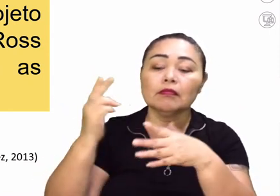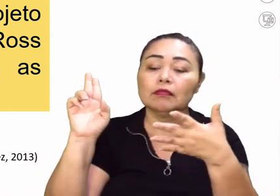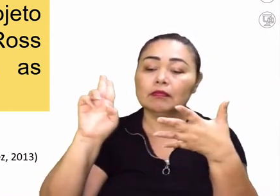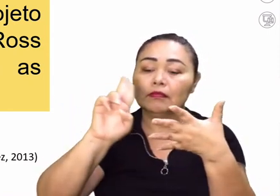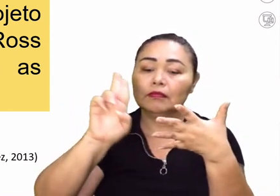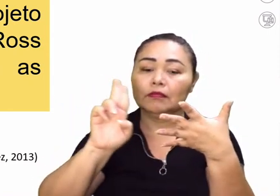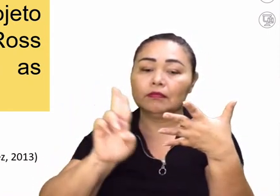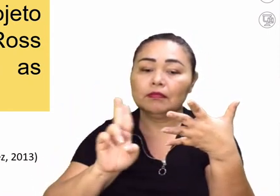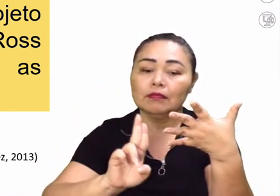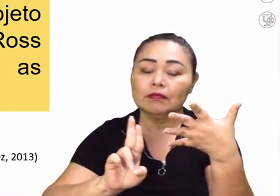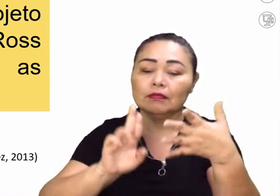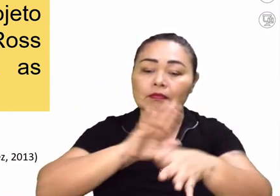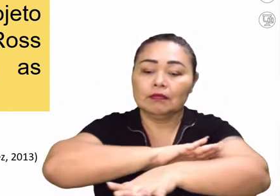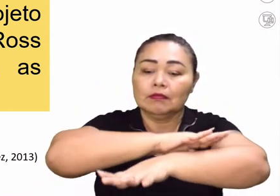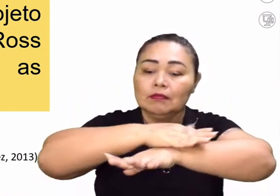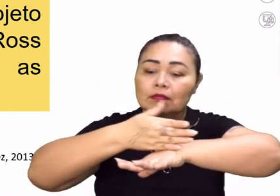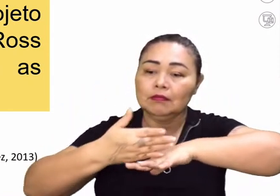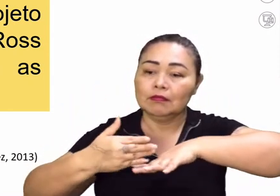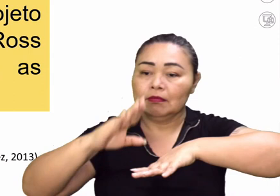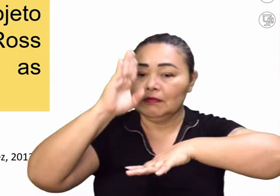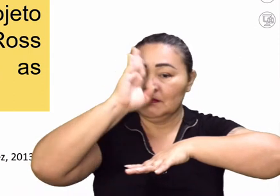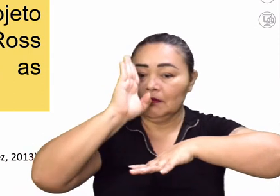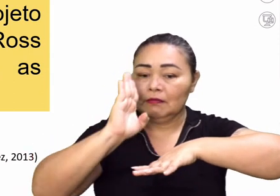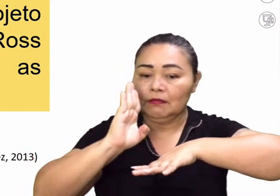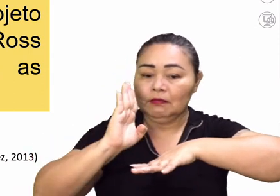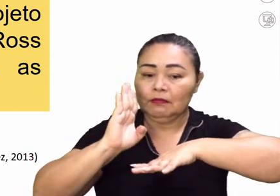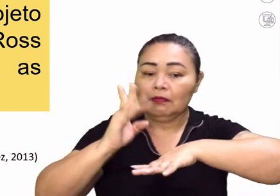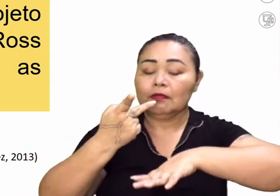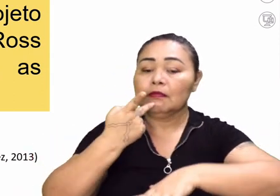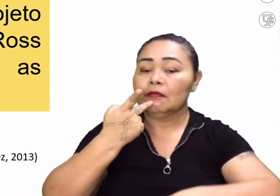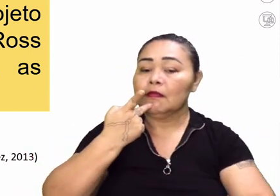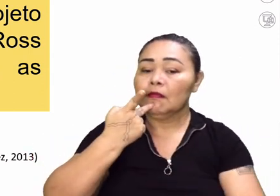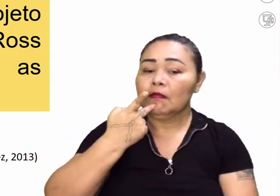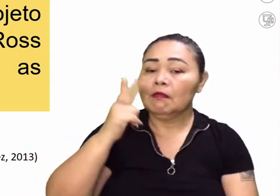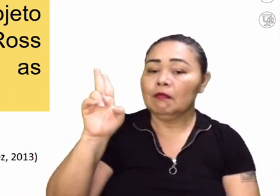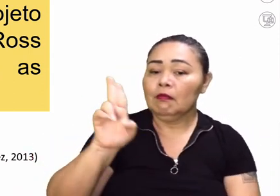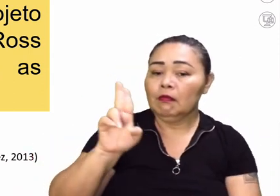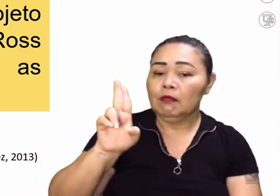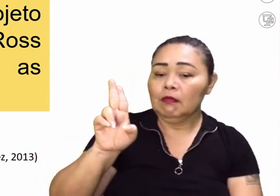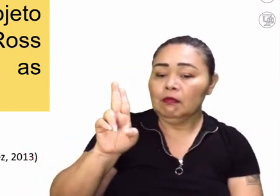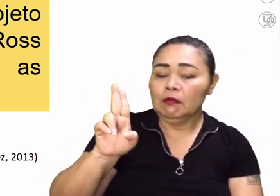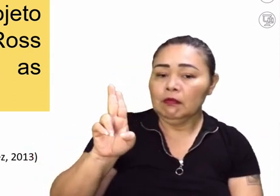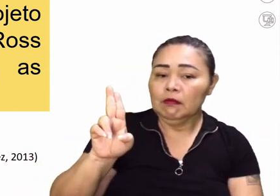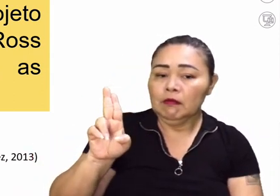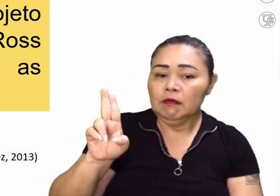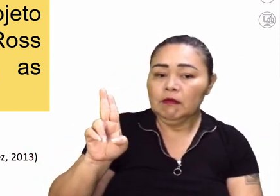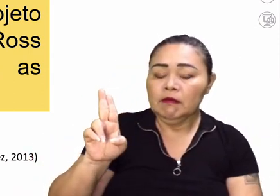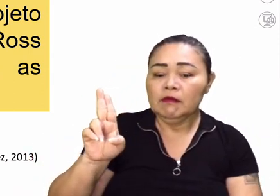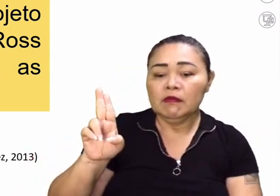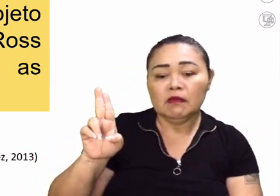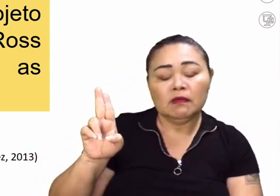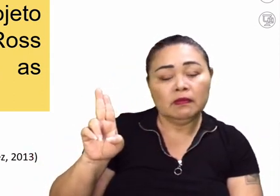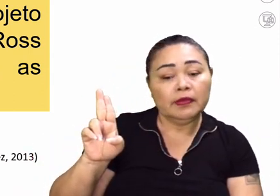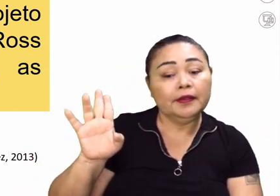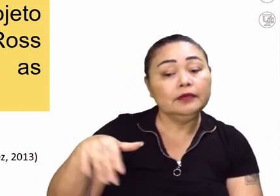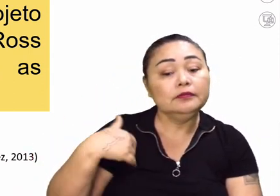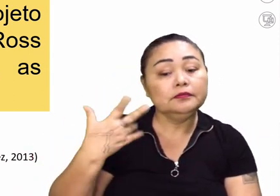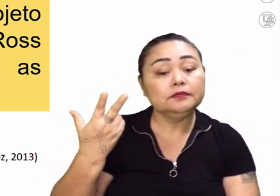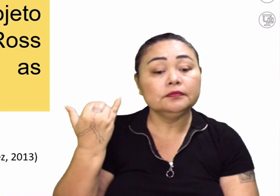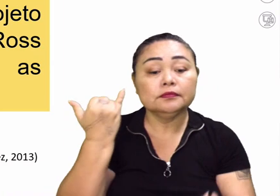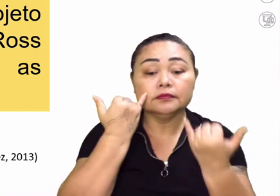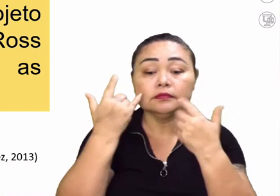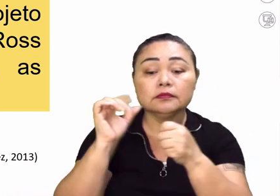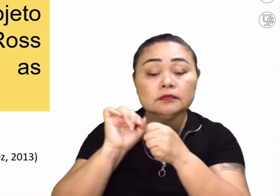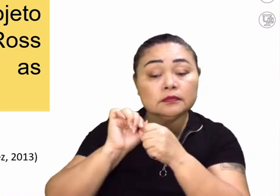classificação do relevo do Brasil Estamos falando agora da classificação do relevo brasileiro Ok com as informações